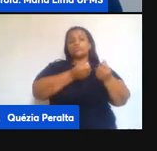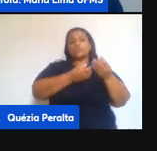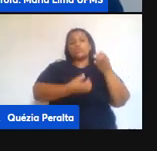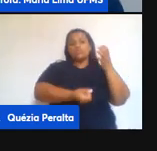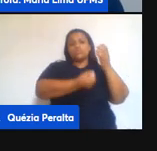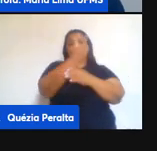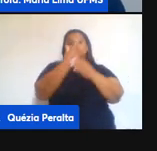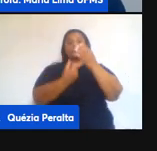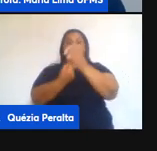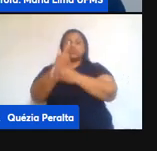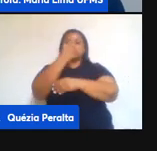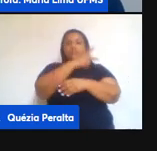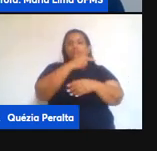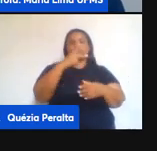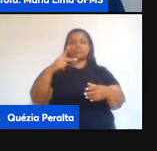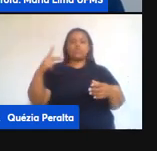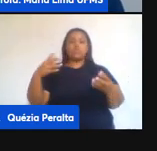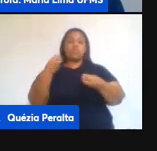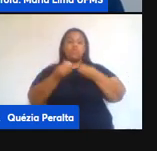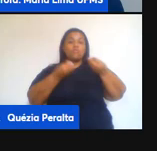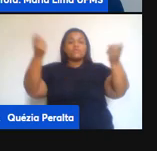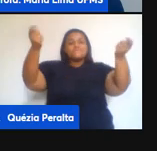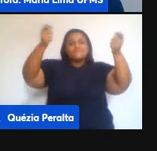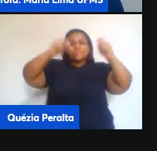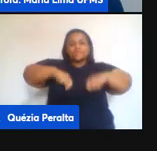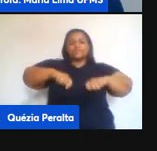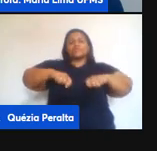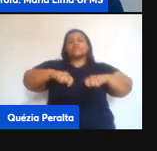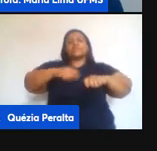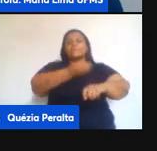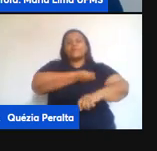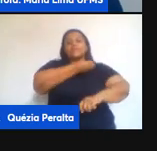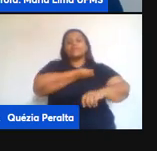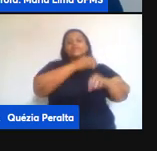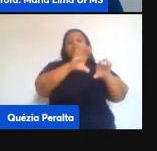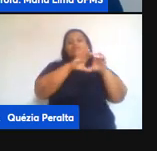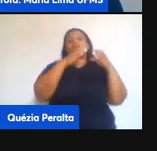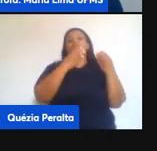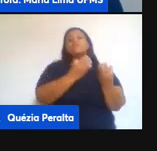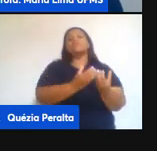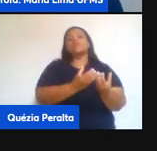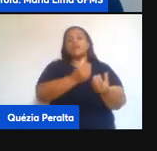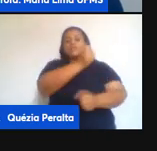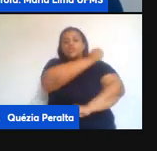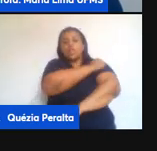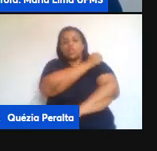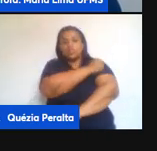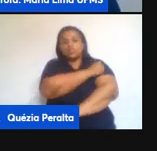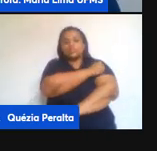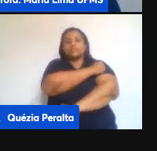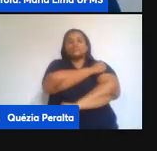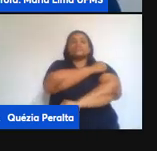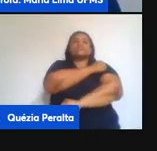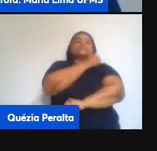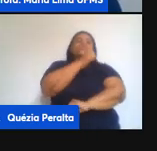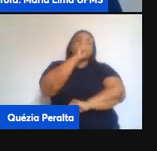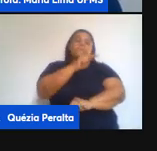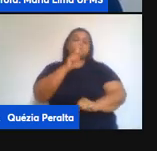Como será que a gente garante a participação da comunidade nisso? Não é? Alunos, alunas,